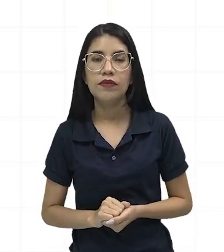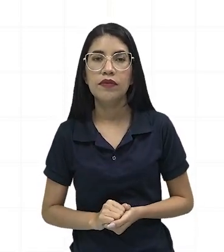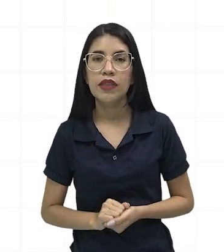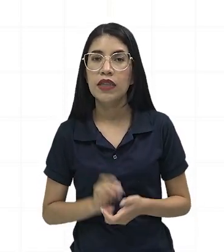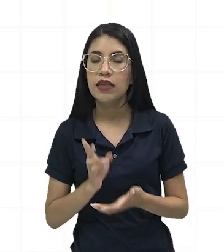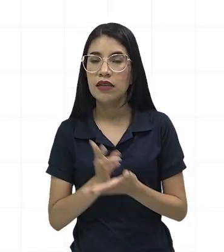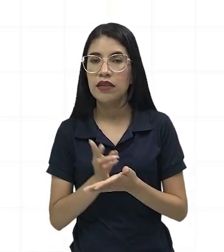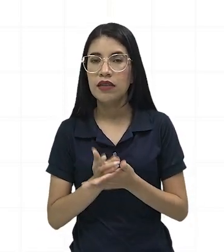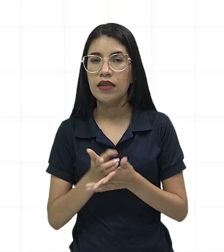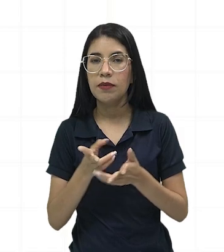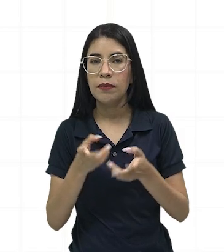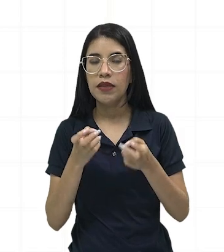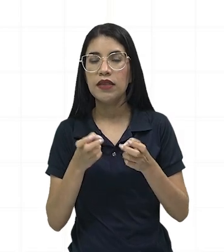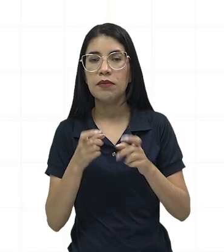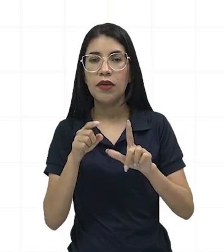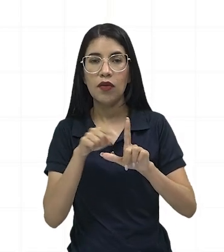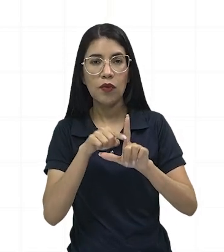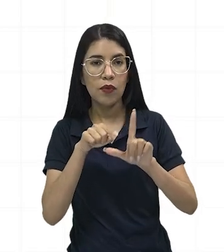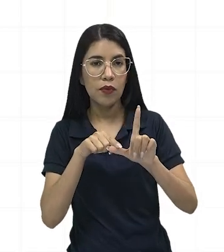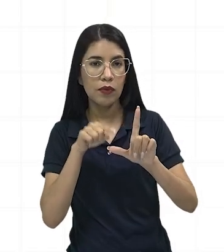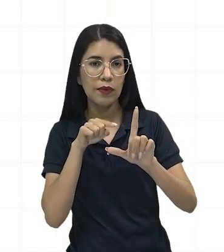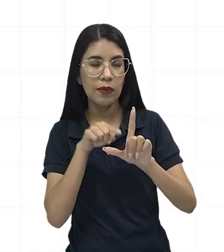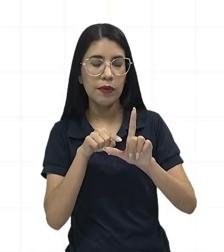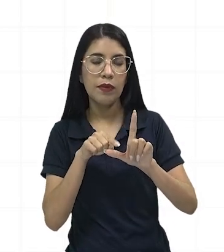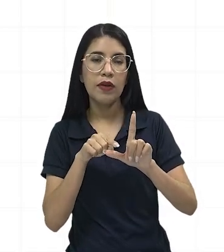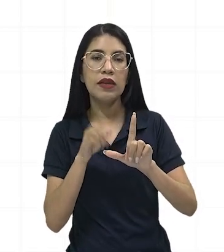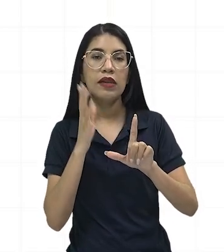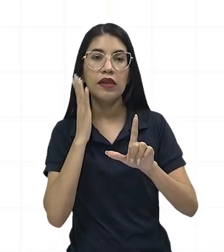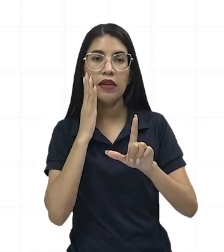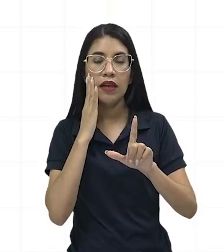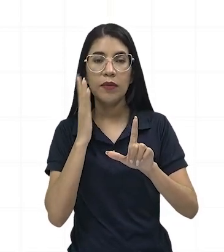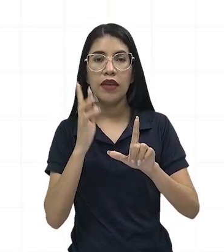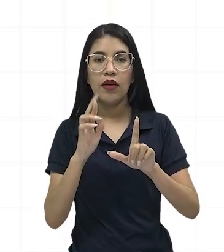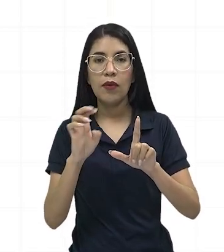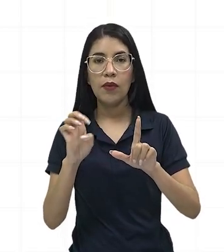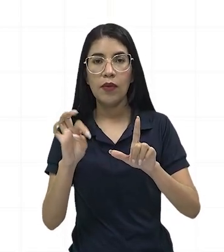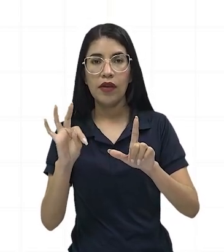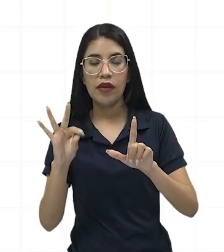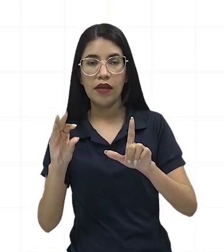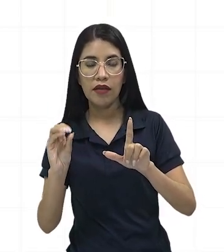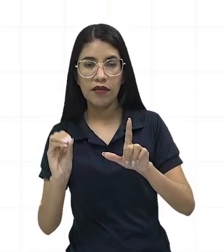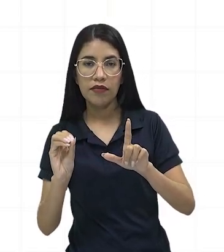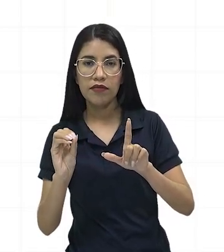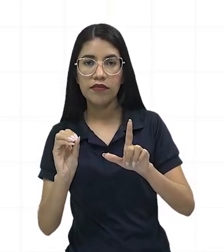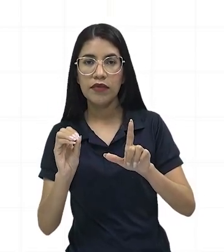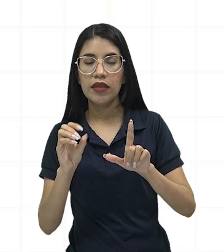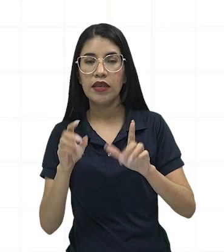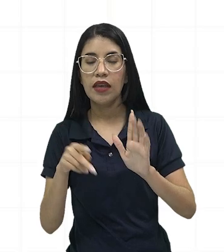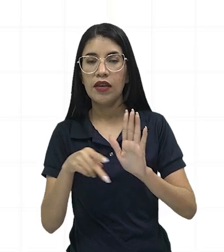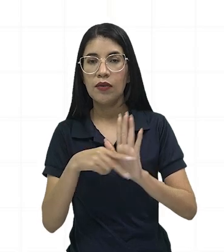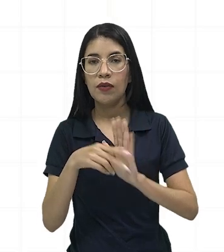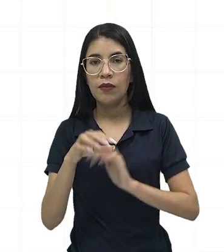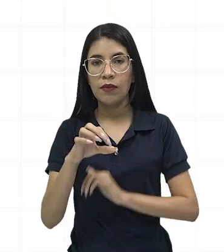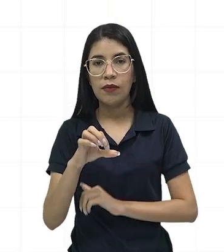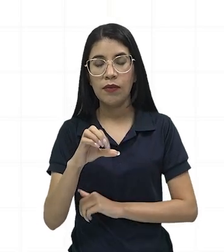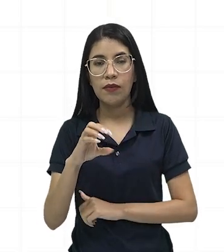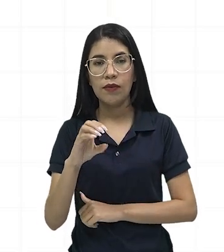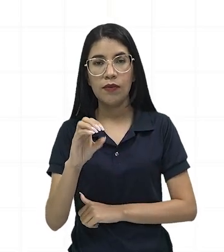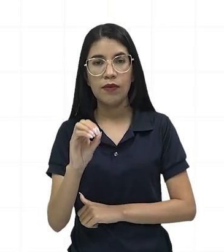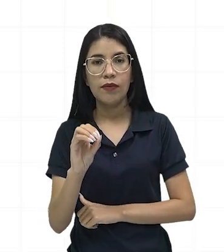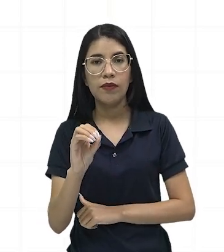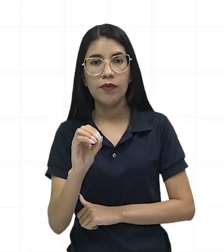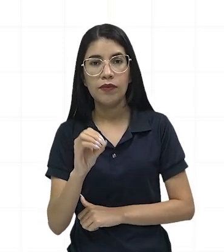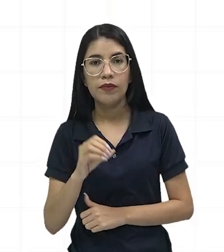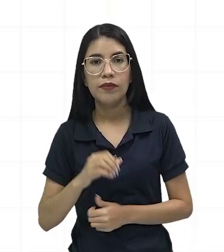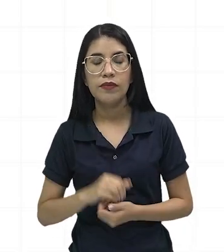que esse ângulo, ele é um ângulo reto. E o que é mesmo um ângulo reto? É aquele ângulo que